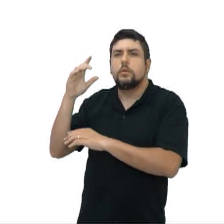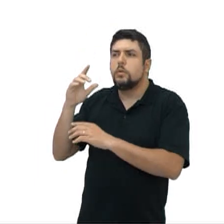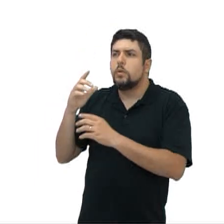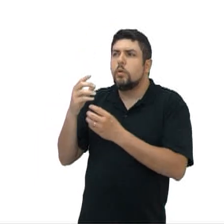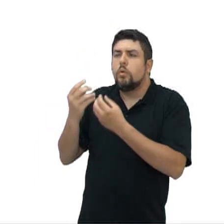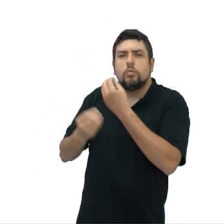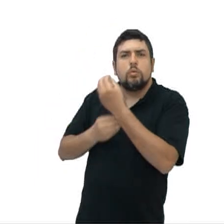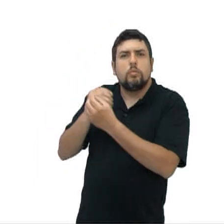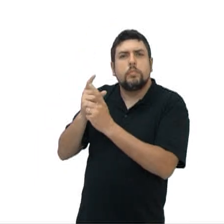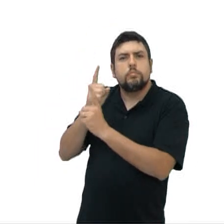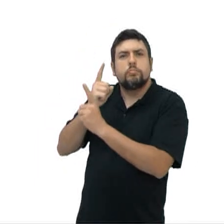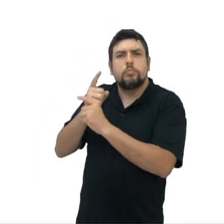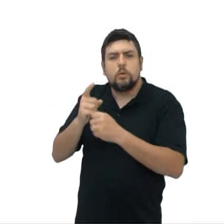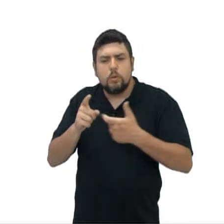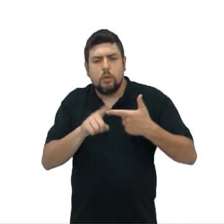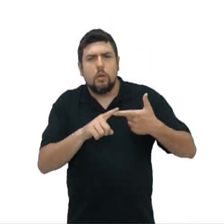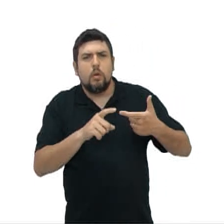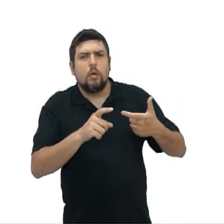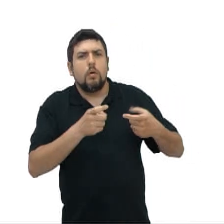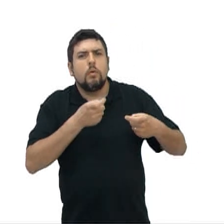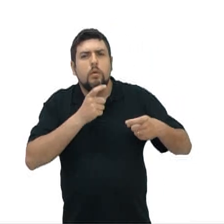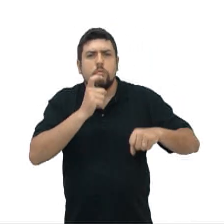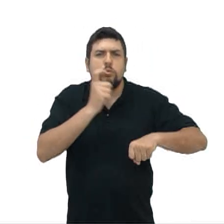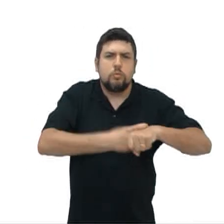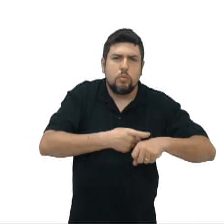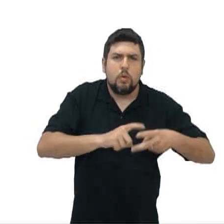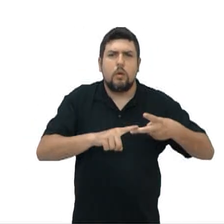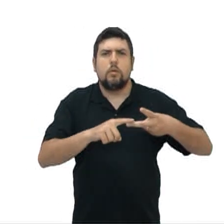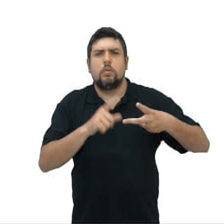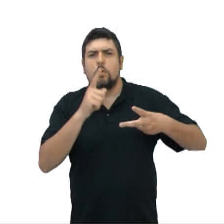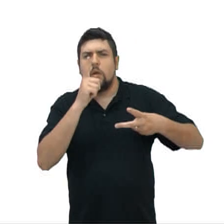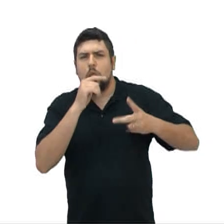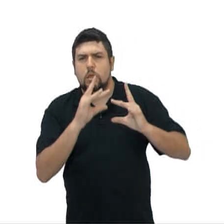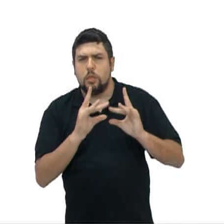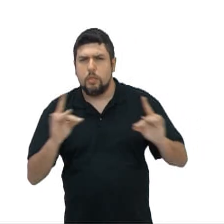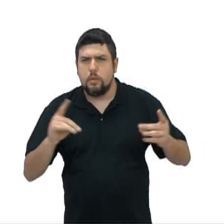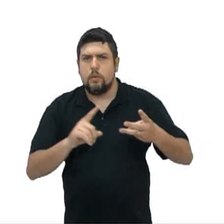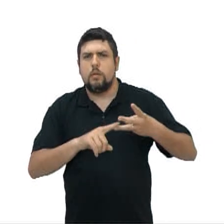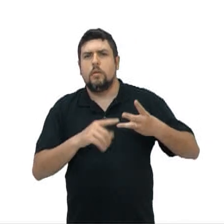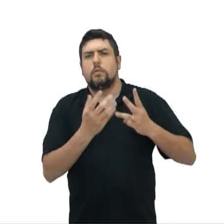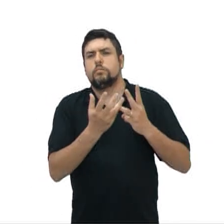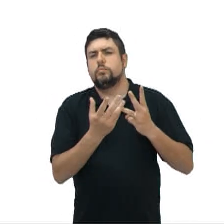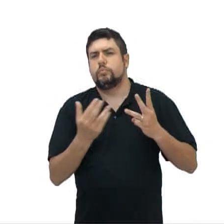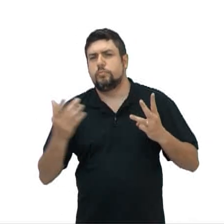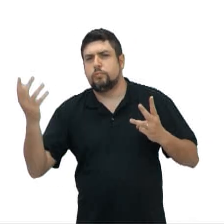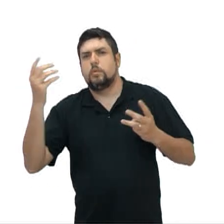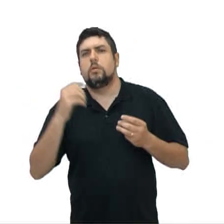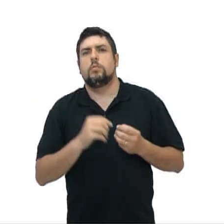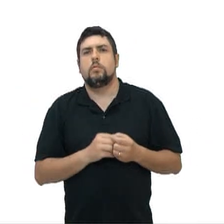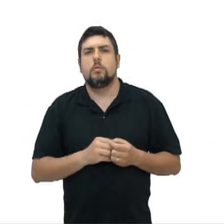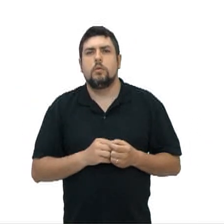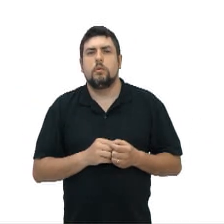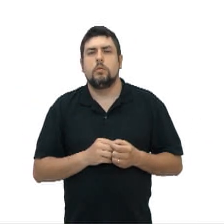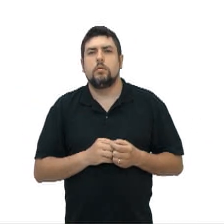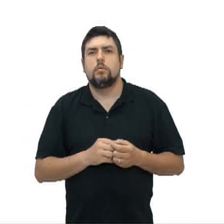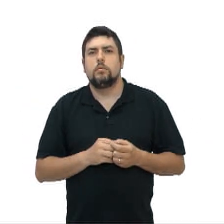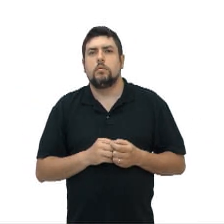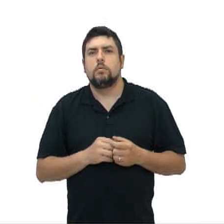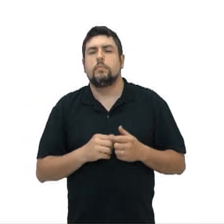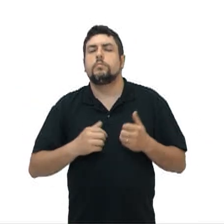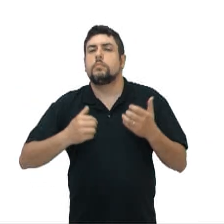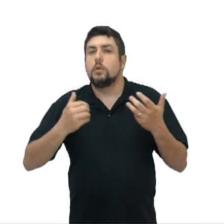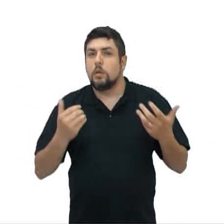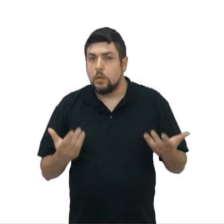estados físicos e não apenas no estado sólido, como os compostos iônicos. Com base nessas